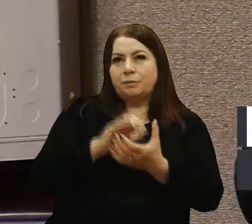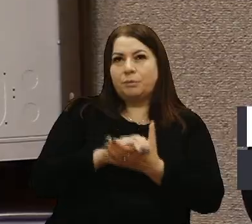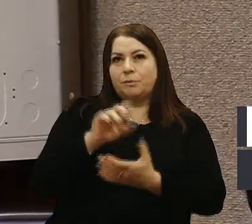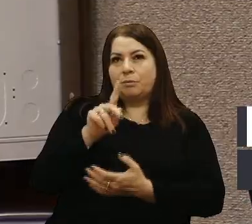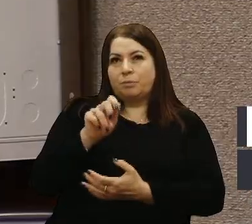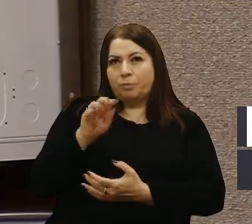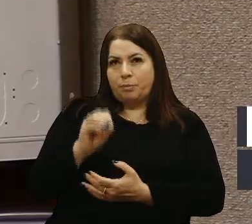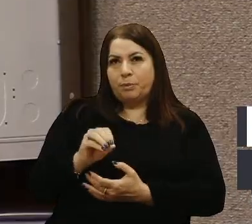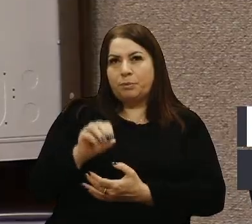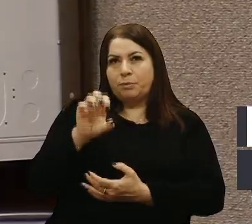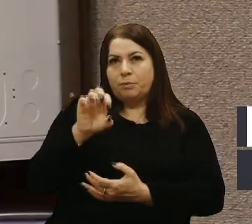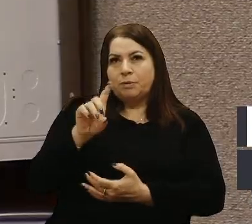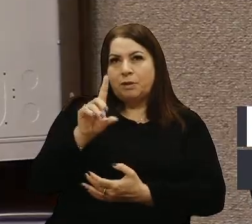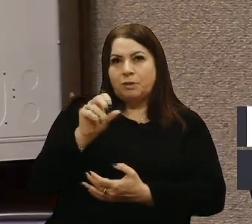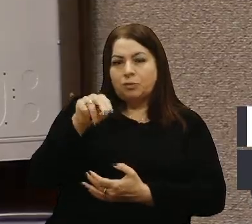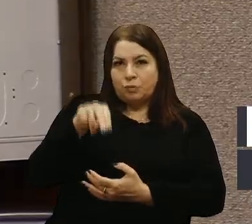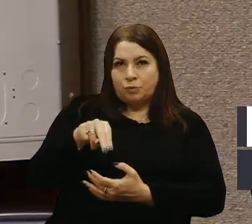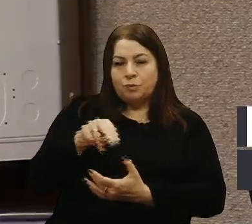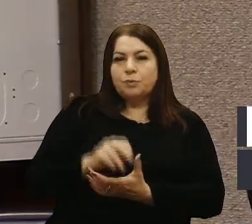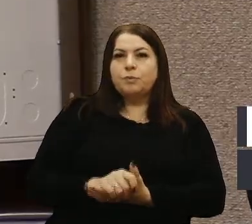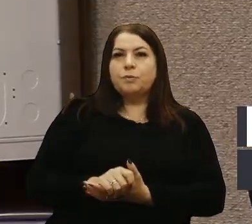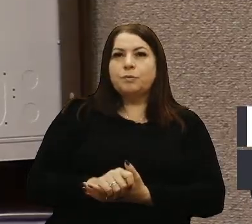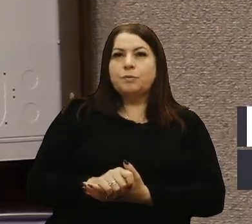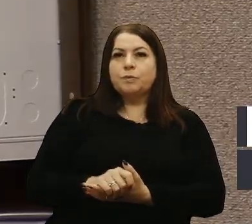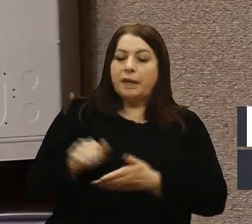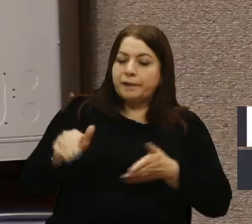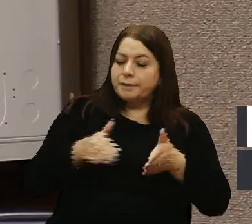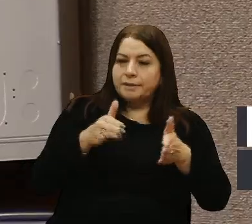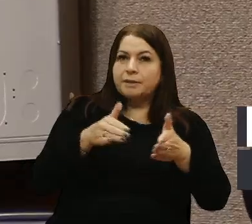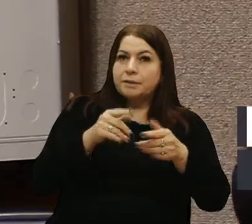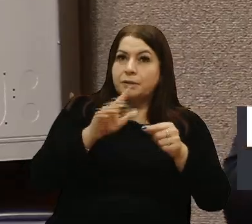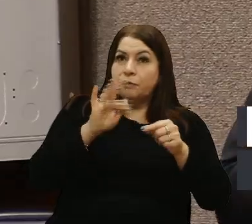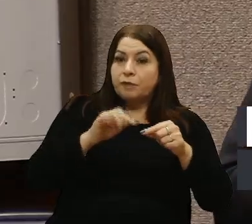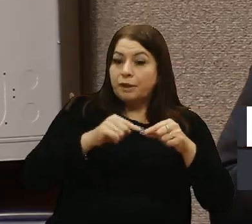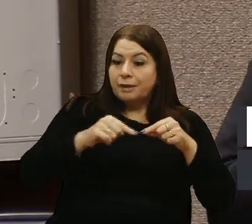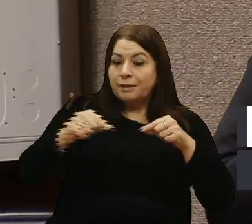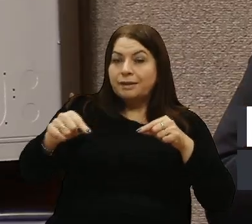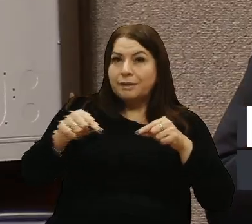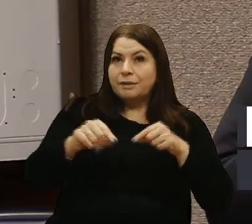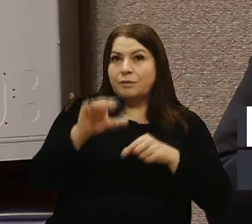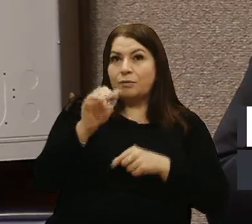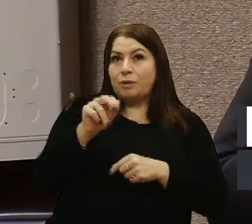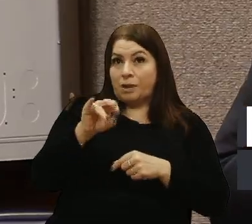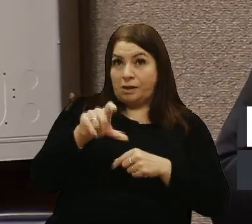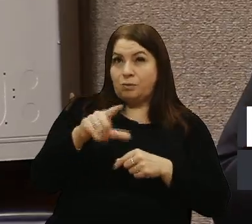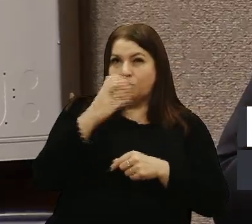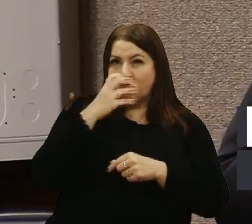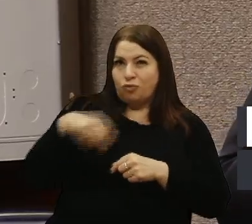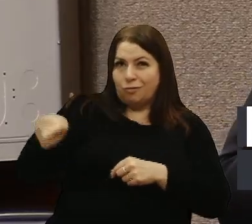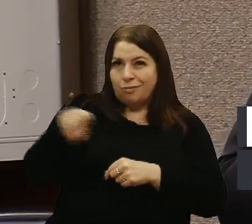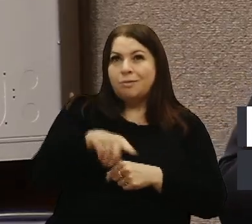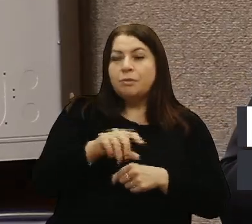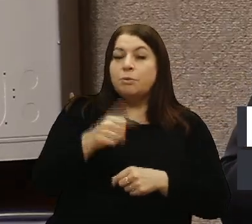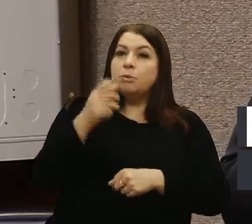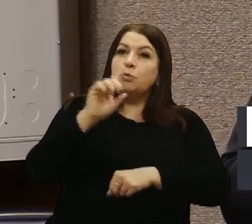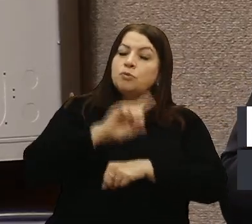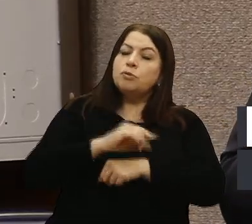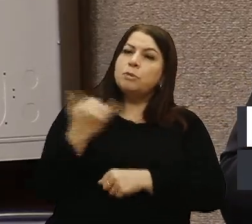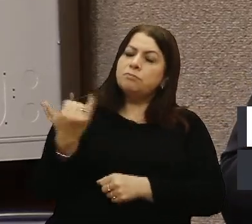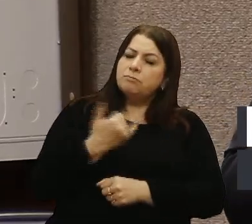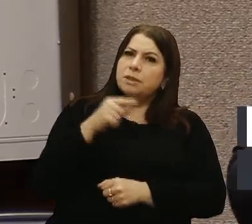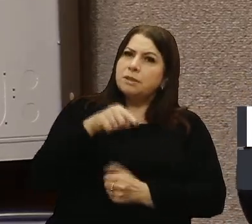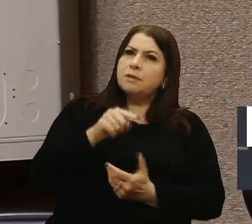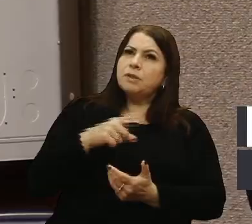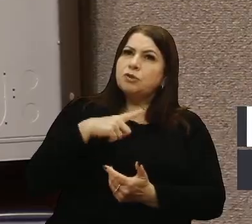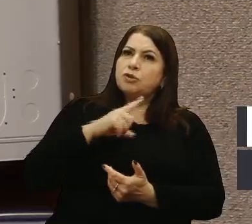Sérgio, o seu Edson, ali da estrada, que eu fui até no final, o seu Edson lá do Canil. E a gente, no primeiro dia, o pessoal me falava, vocês